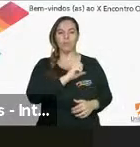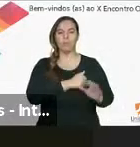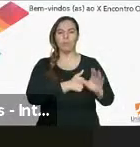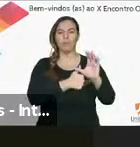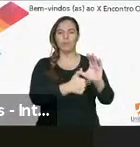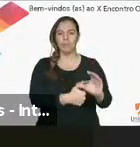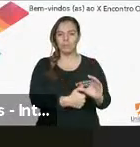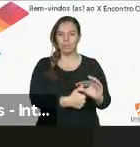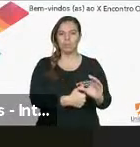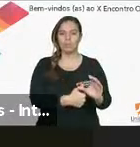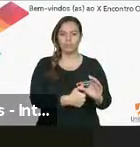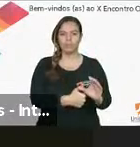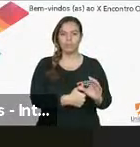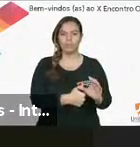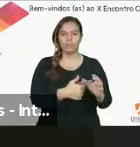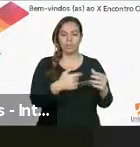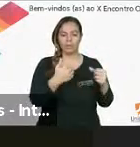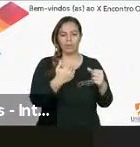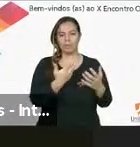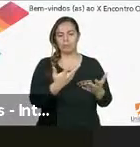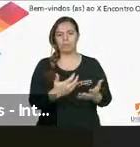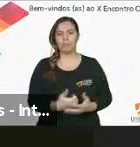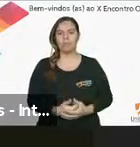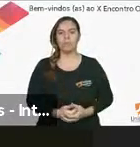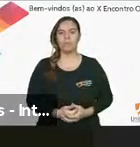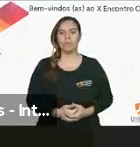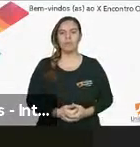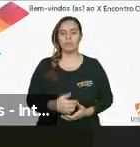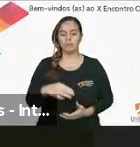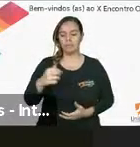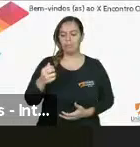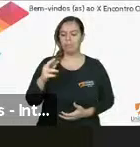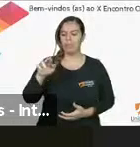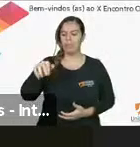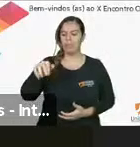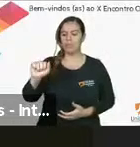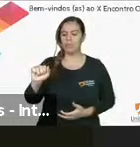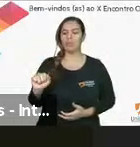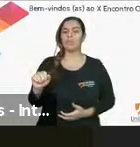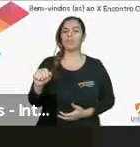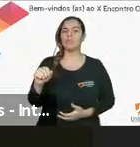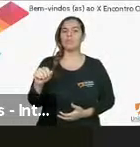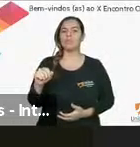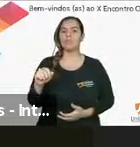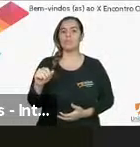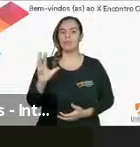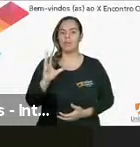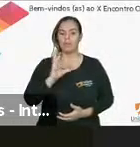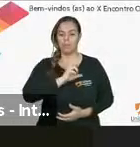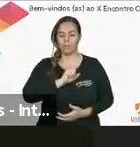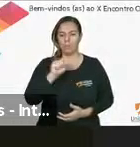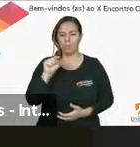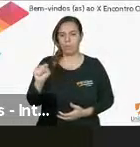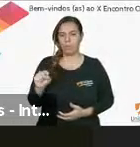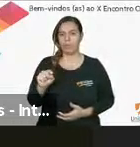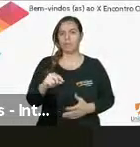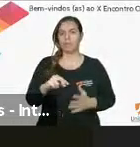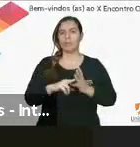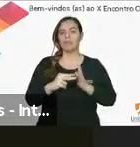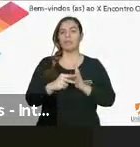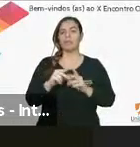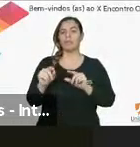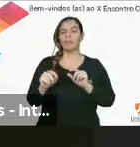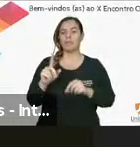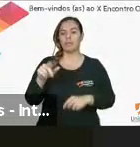um pouco sentimento, um pouco... O Maturana é mais imanente. O amor, para ele, não é